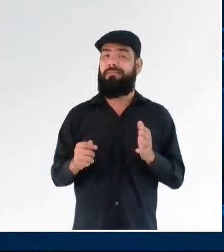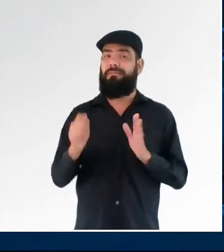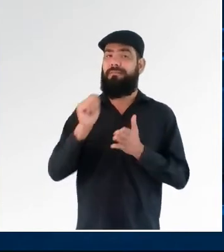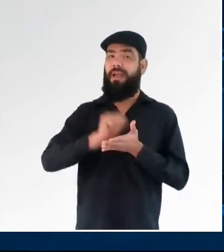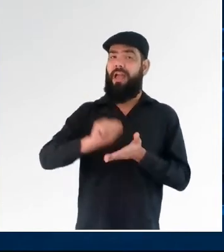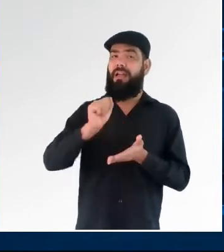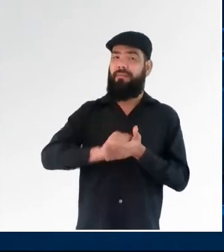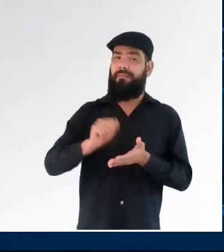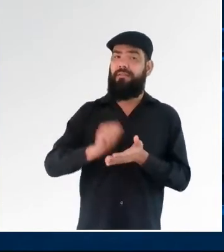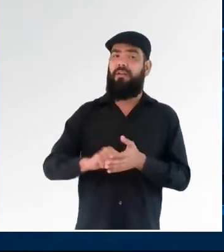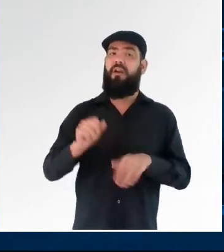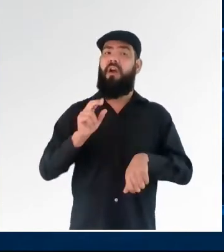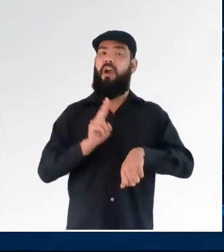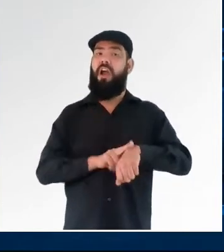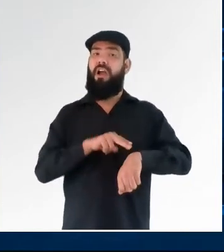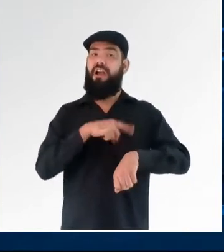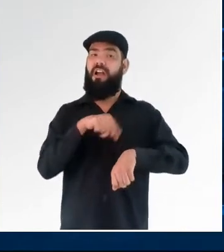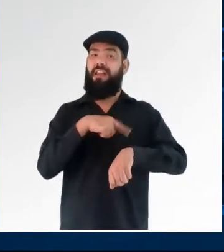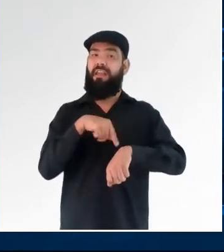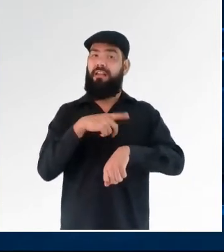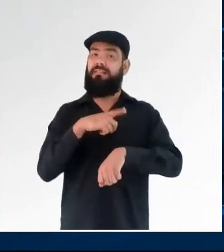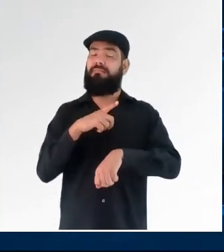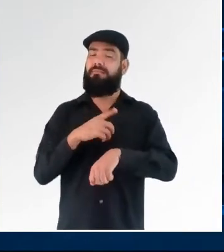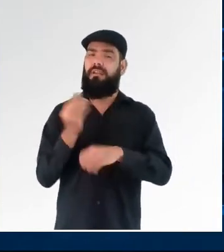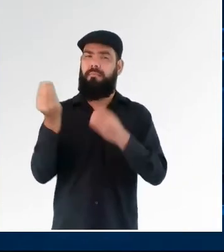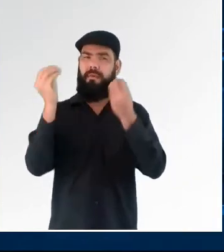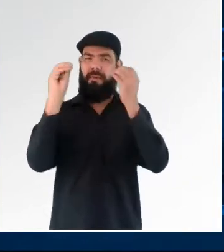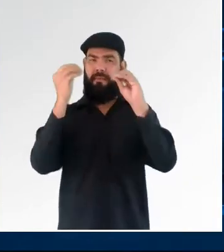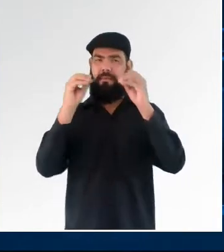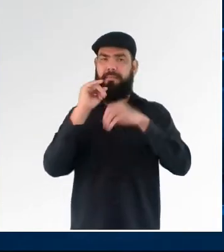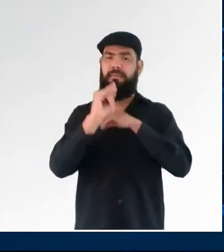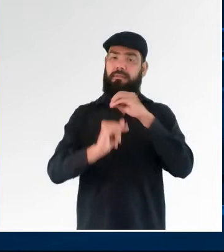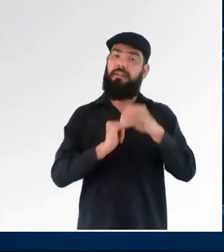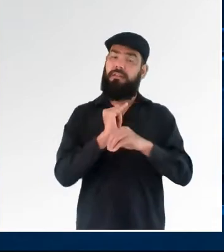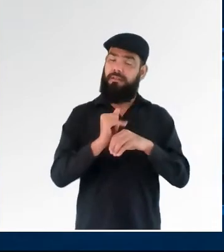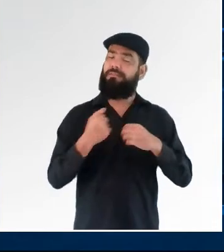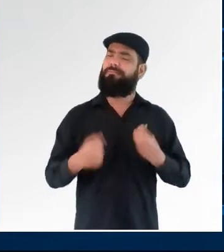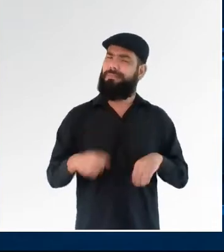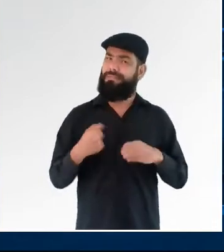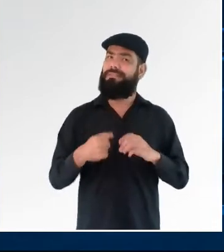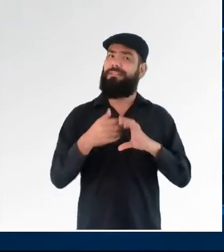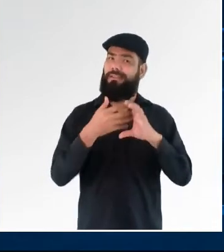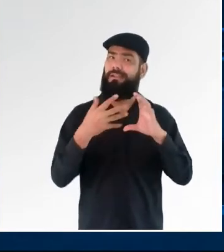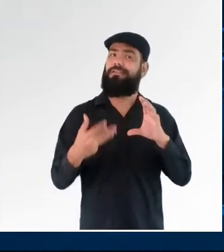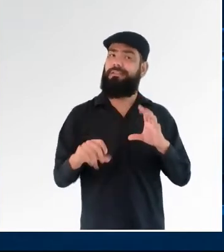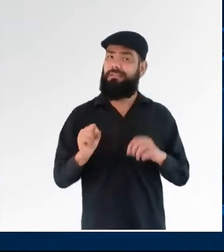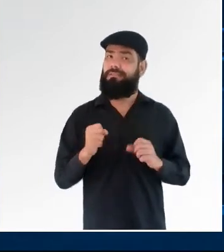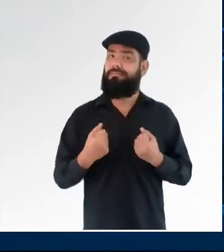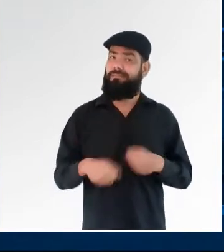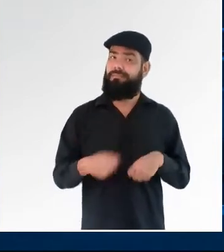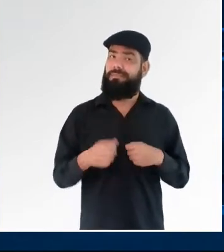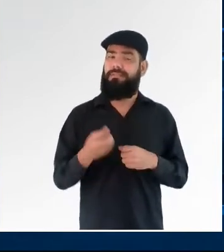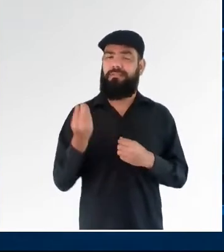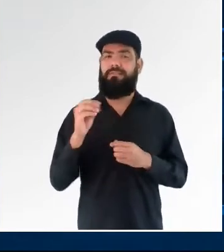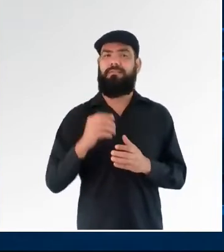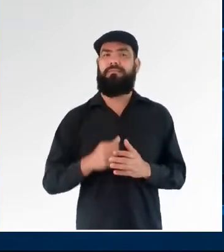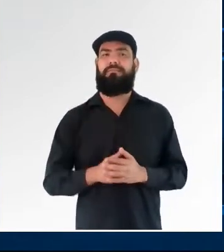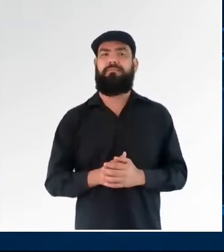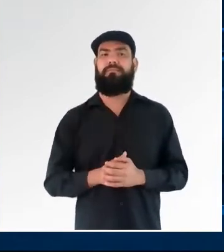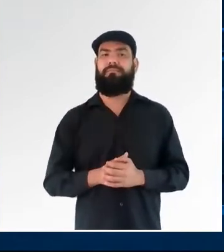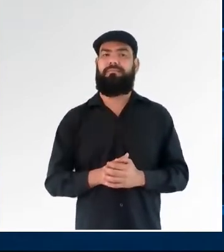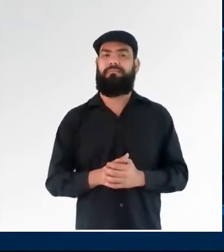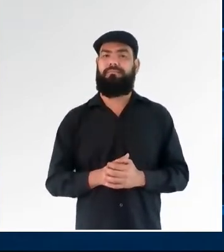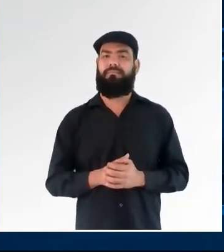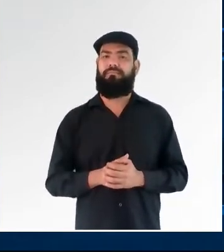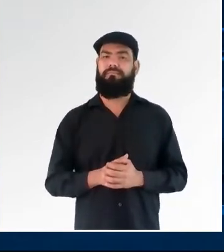já que estamos falando de internet, então vai ter essa característica também, ó, de quando foi feito o post. Muito bem.